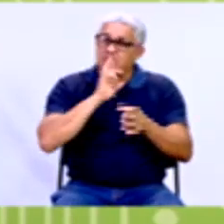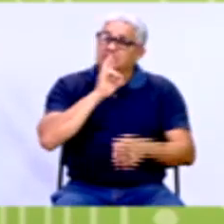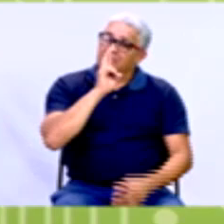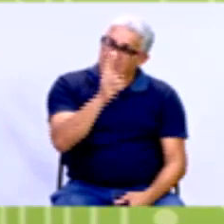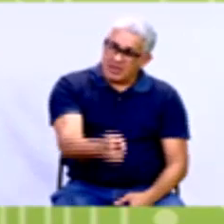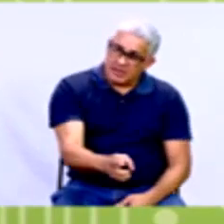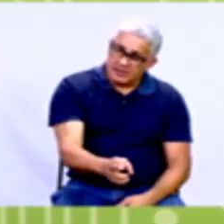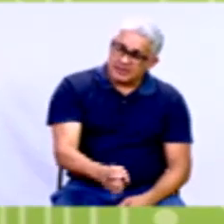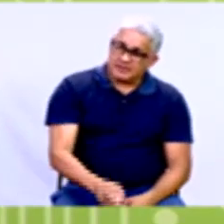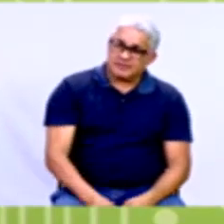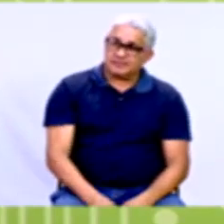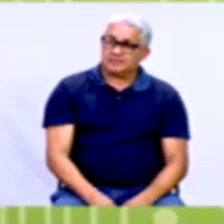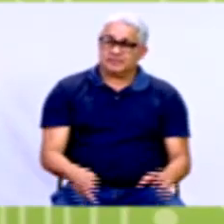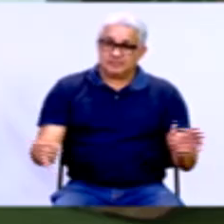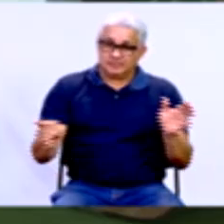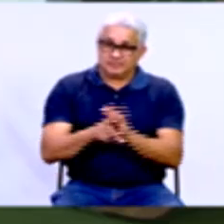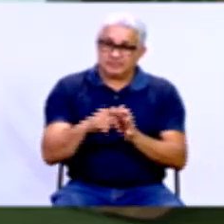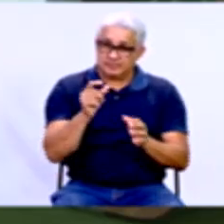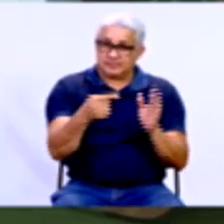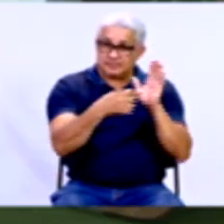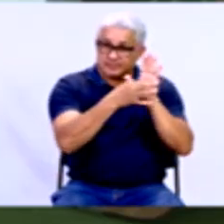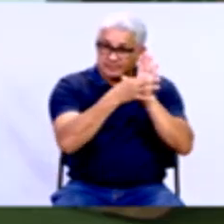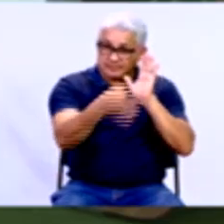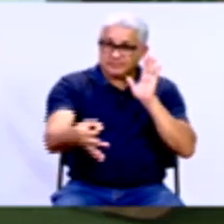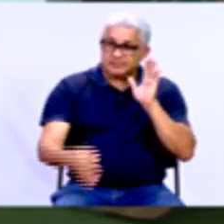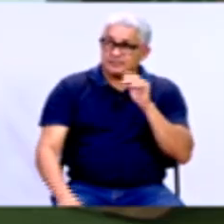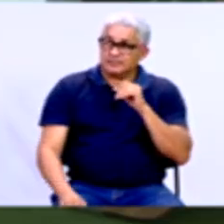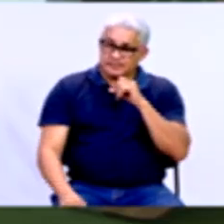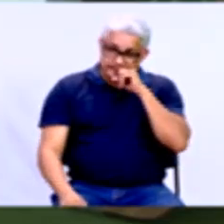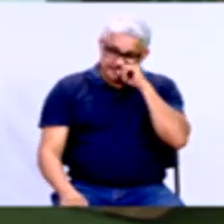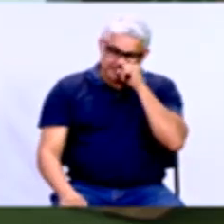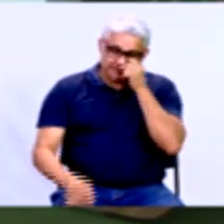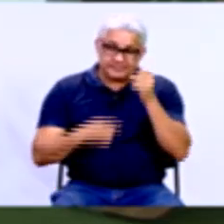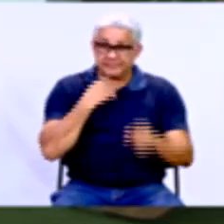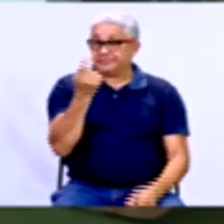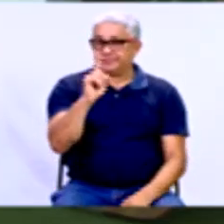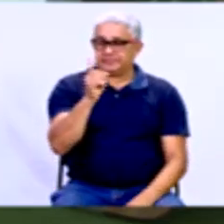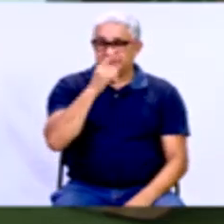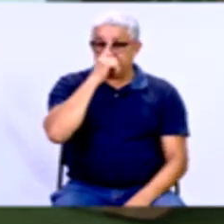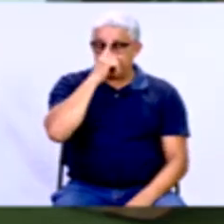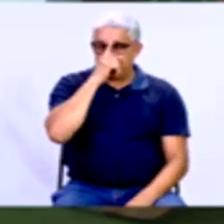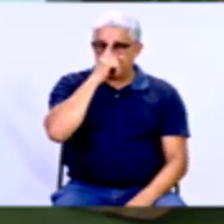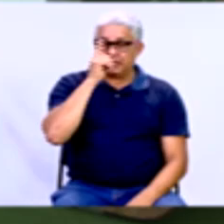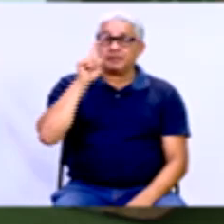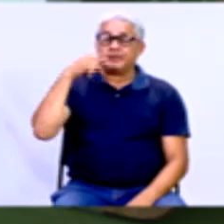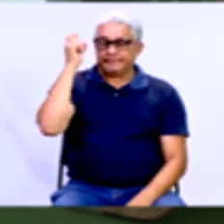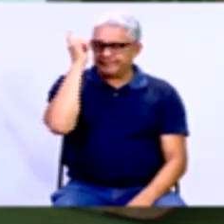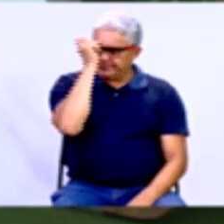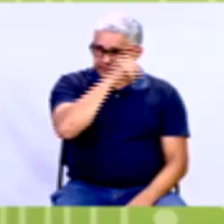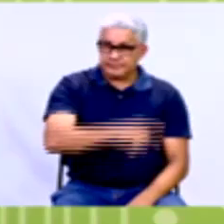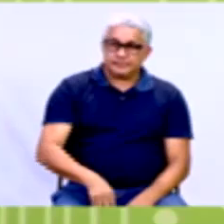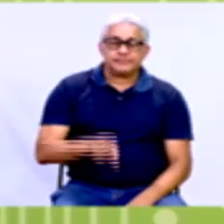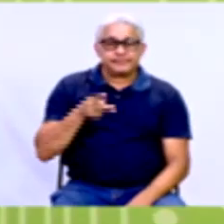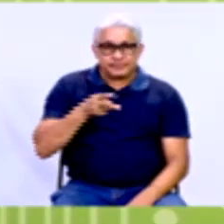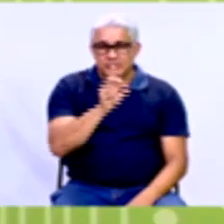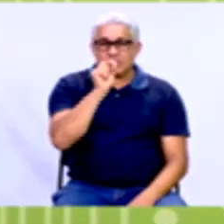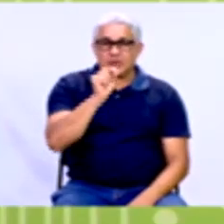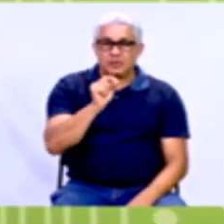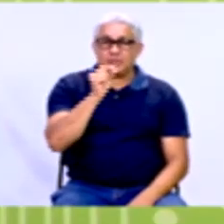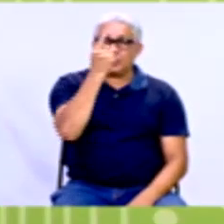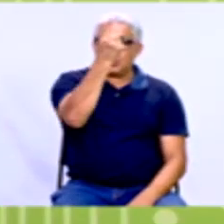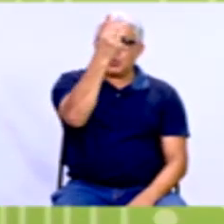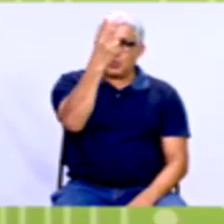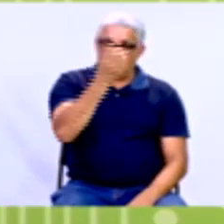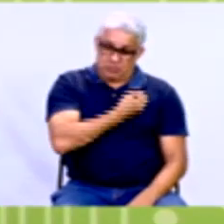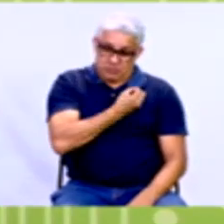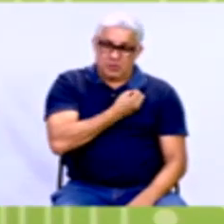as... Próxima palavra, porque depois na hora de tabular isso vai dar mais trabalho. Não consegue tabular, isso depois fica muito complicado, né? Então sempre numerar,